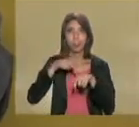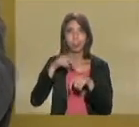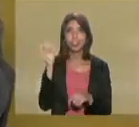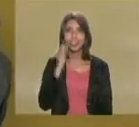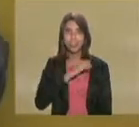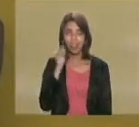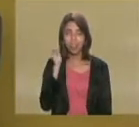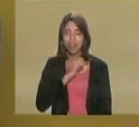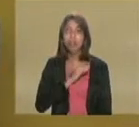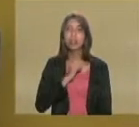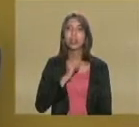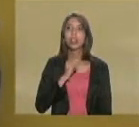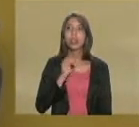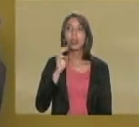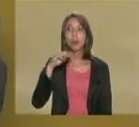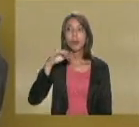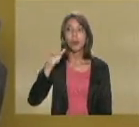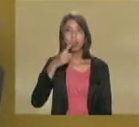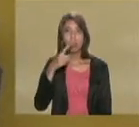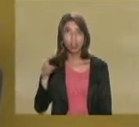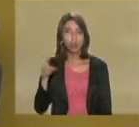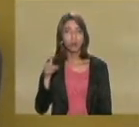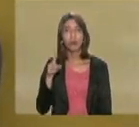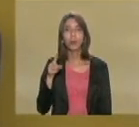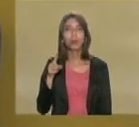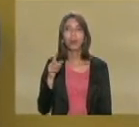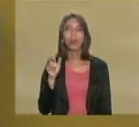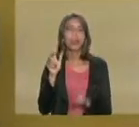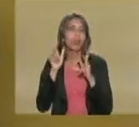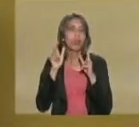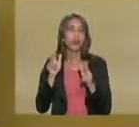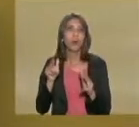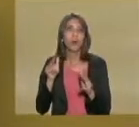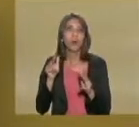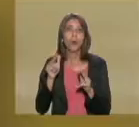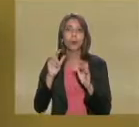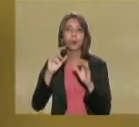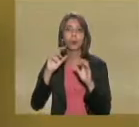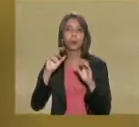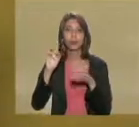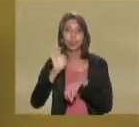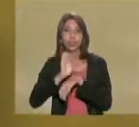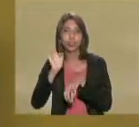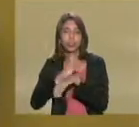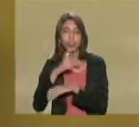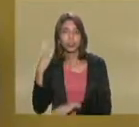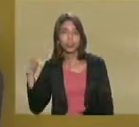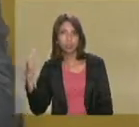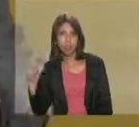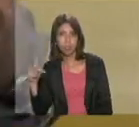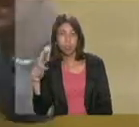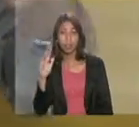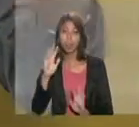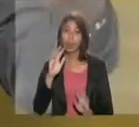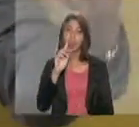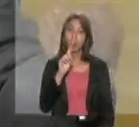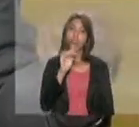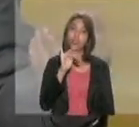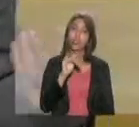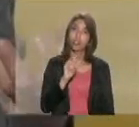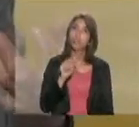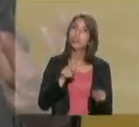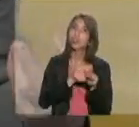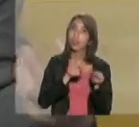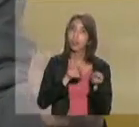lá na Itália, Milão é como fosse um estado autônomo, Gênova